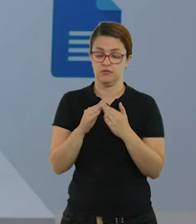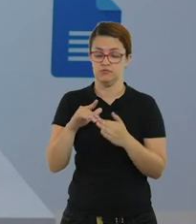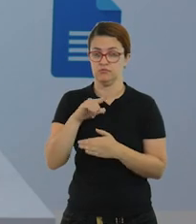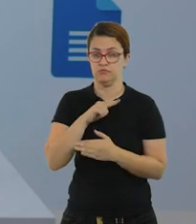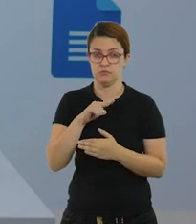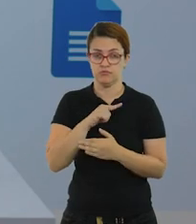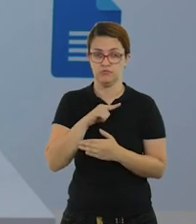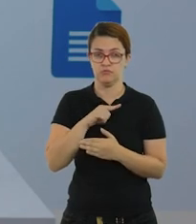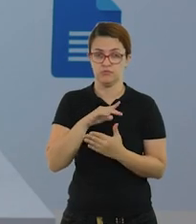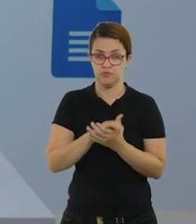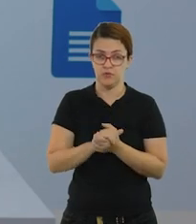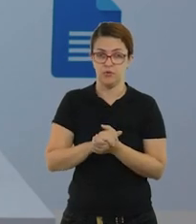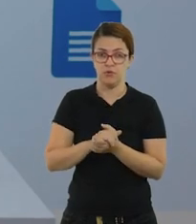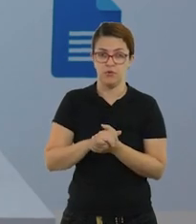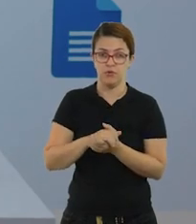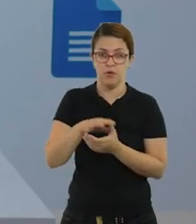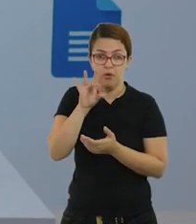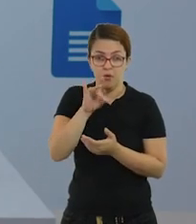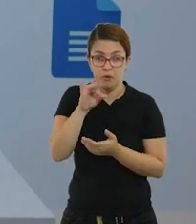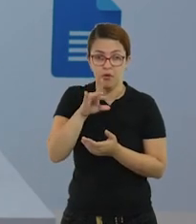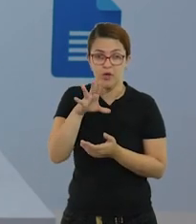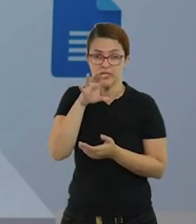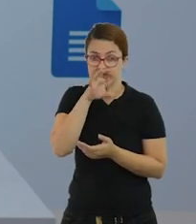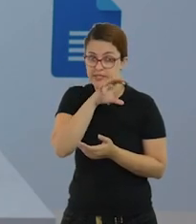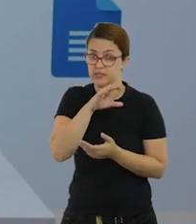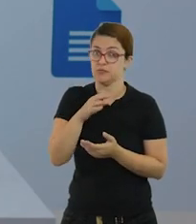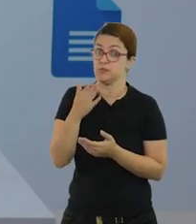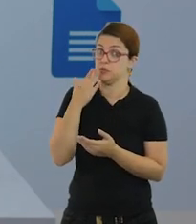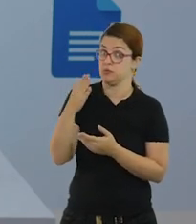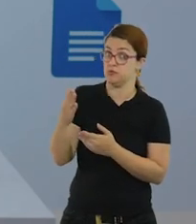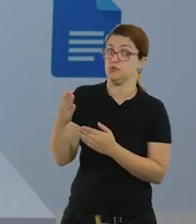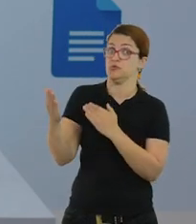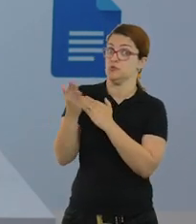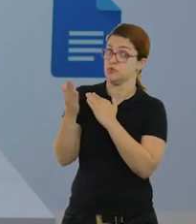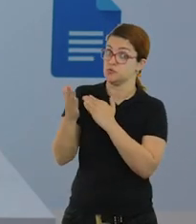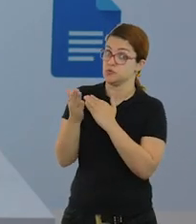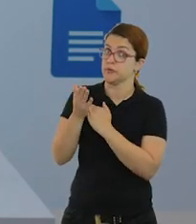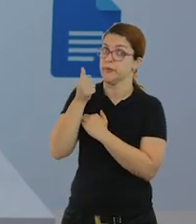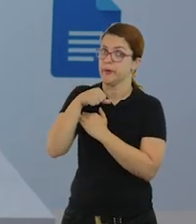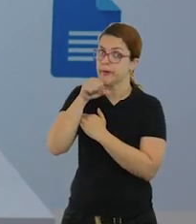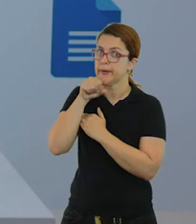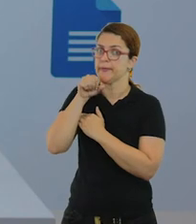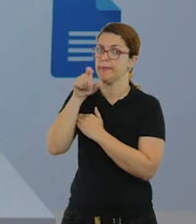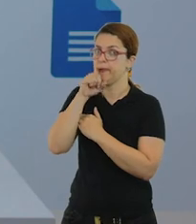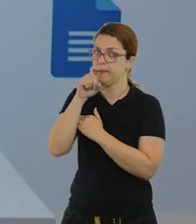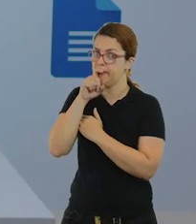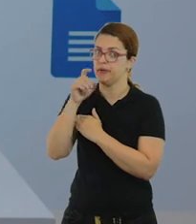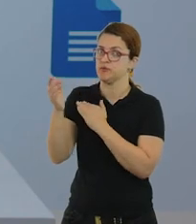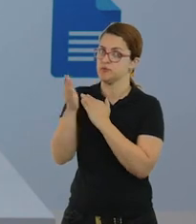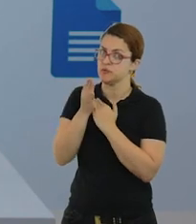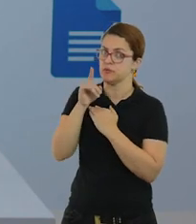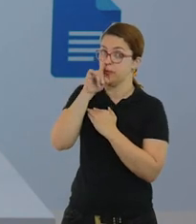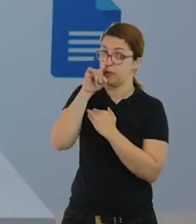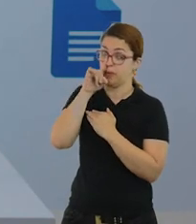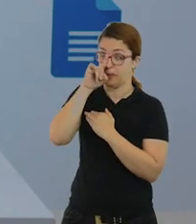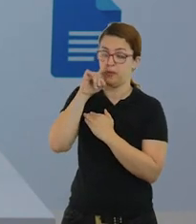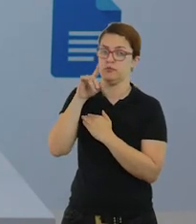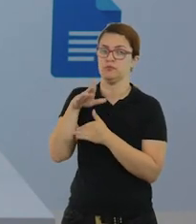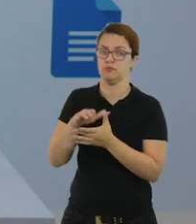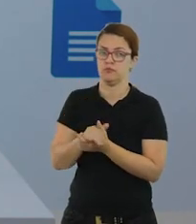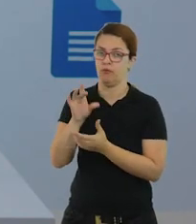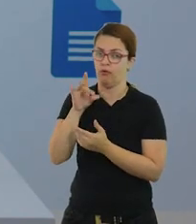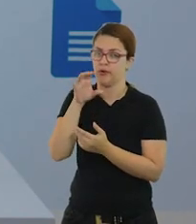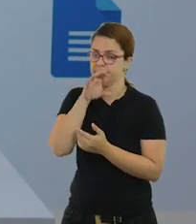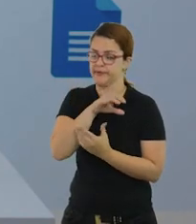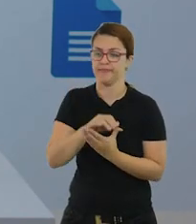na sua casa você tiver uma cola quente, também vai te ajudar no trabalho, mas aí você pede ajuda para os seus pais, tá bom? Sempre um adulto auxiliando quando o material for